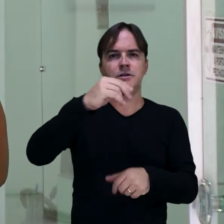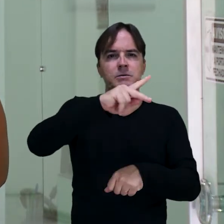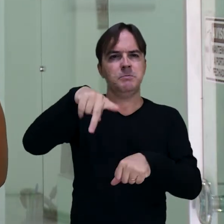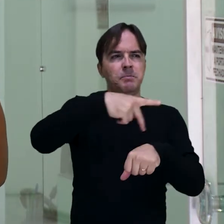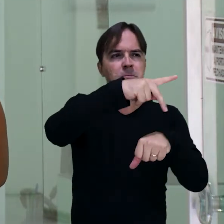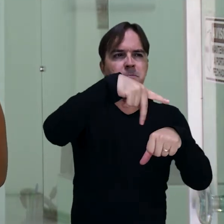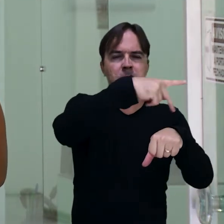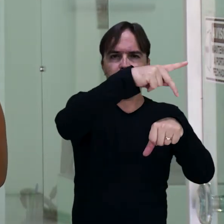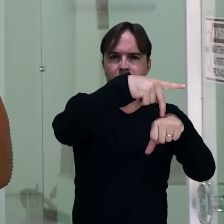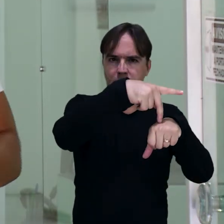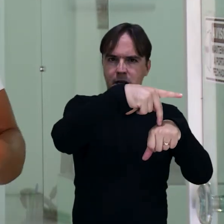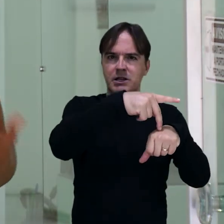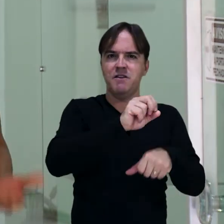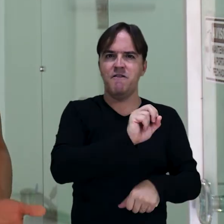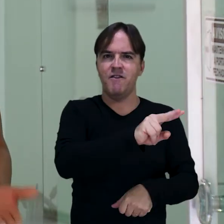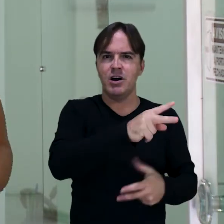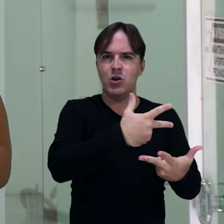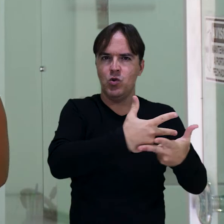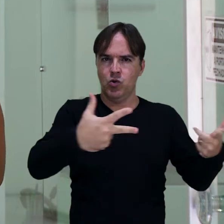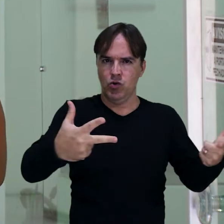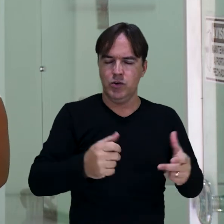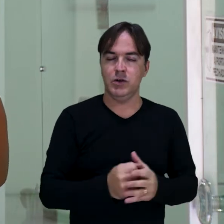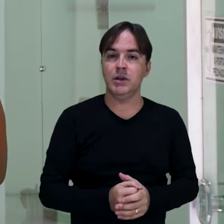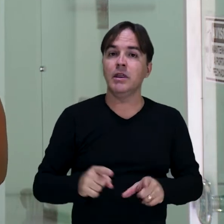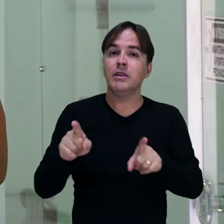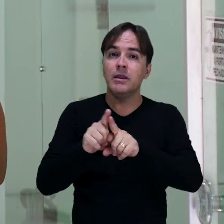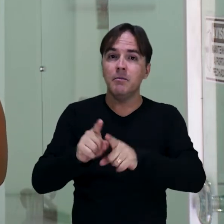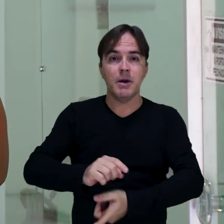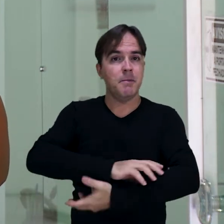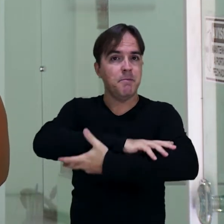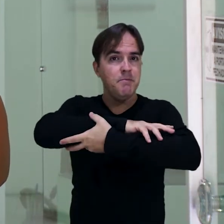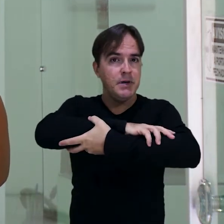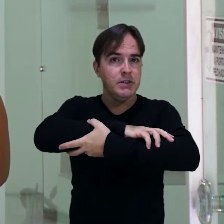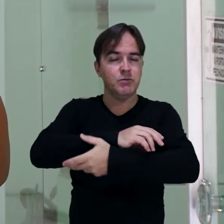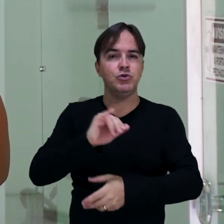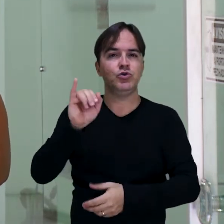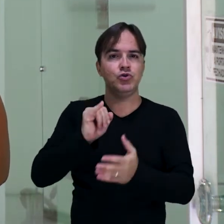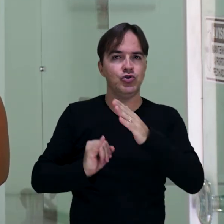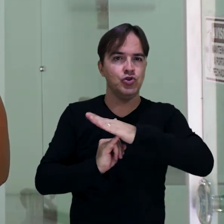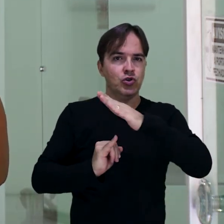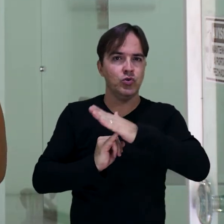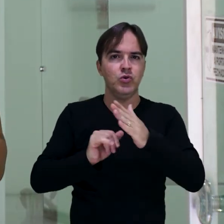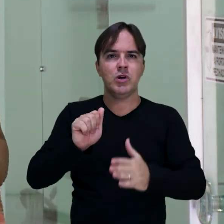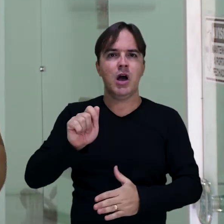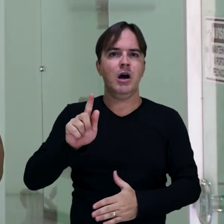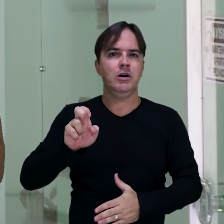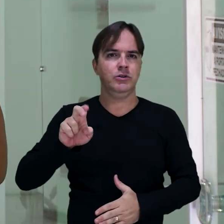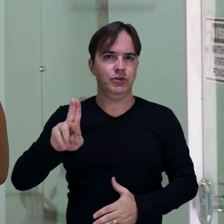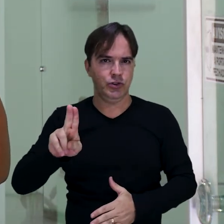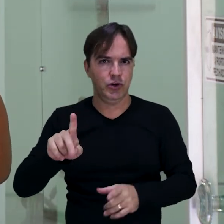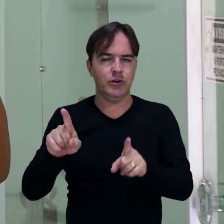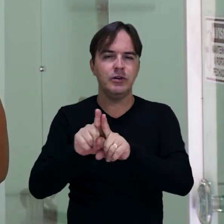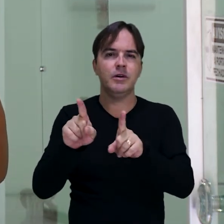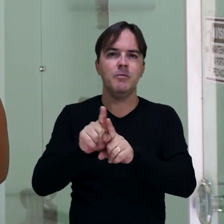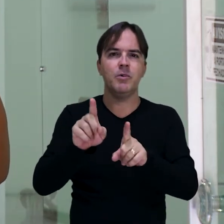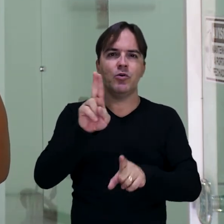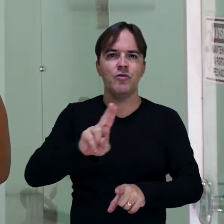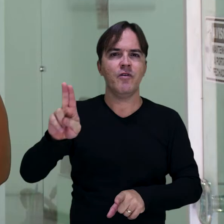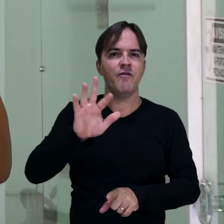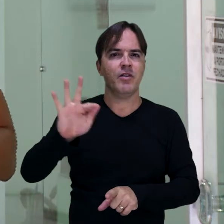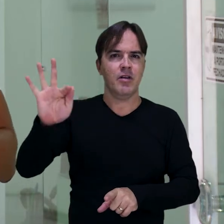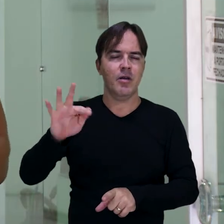na área de virologia, além de novas parcerias com o Instituto Ageu Magalhães de Pernambuco e a Universidade